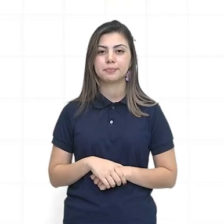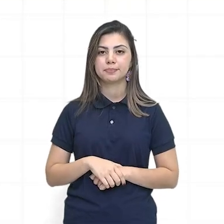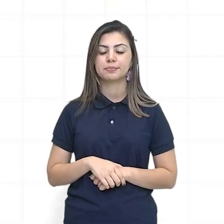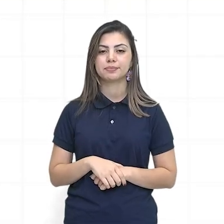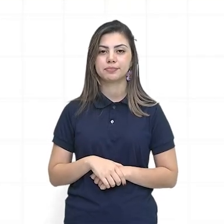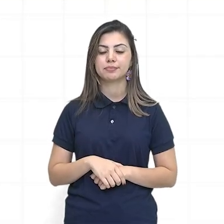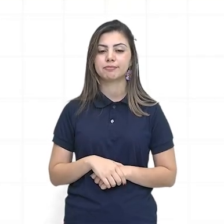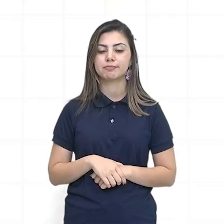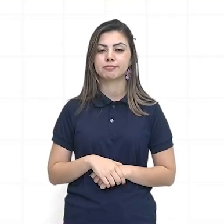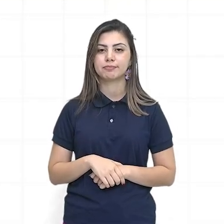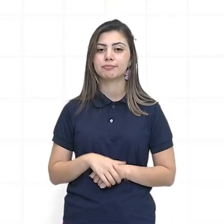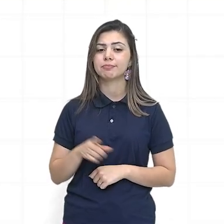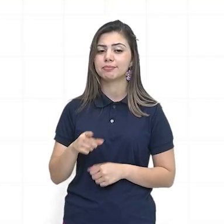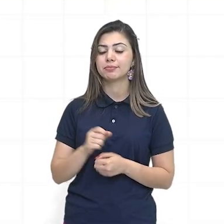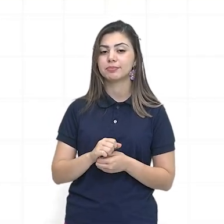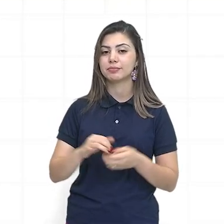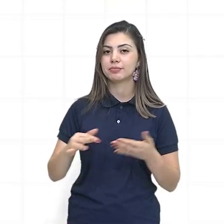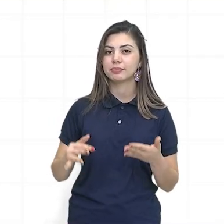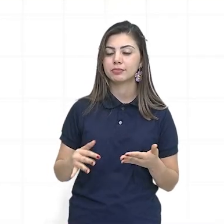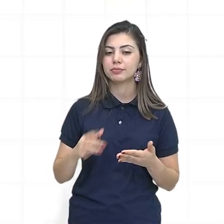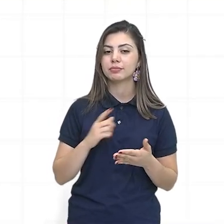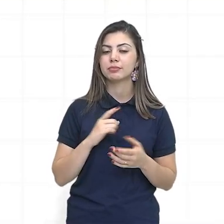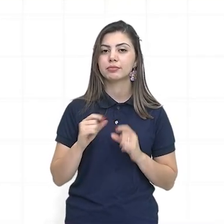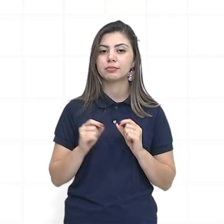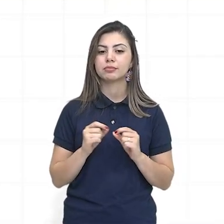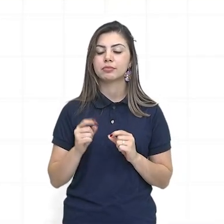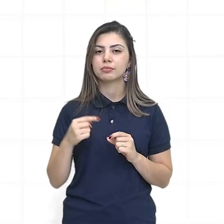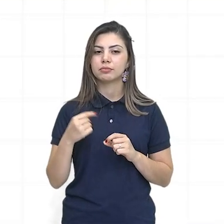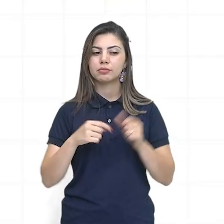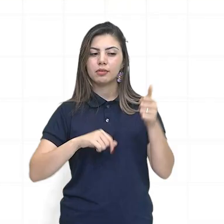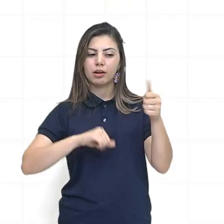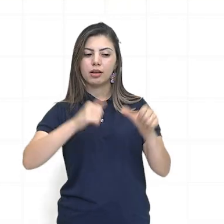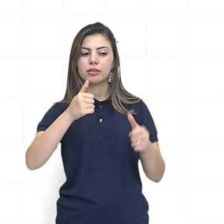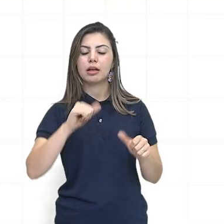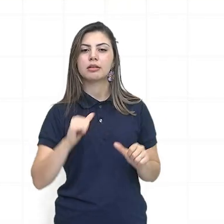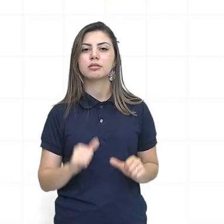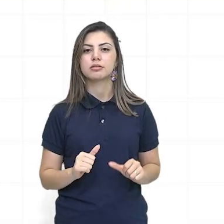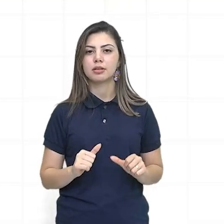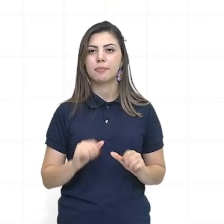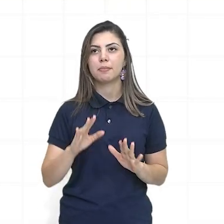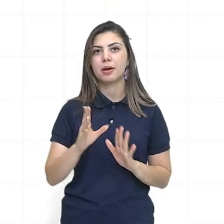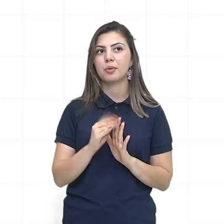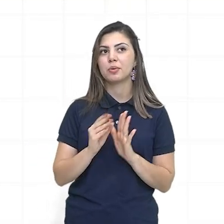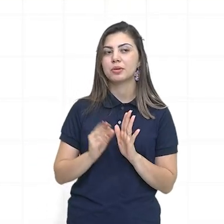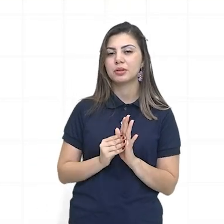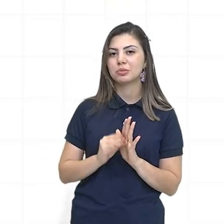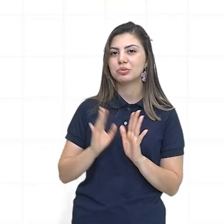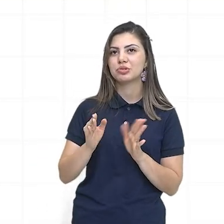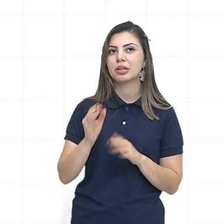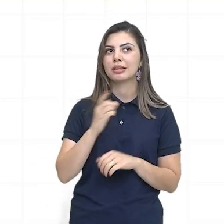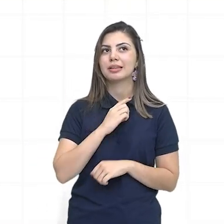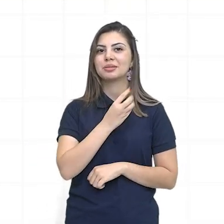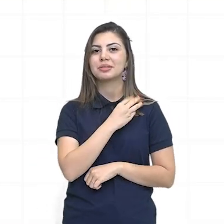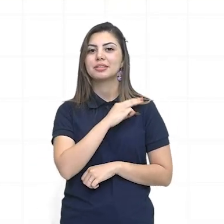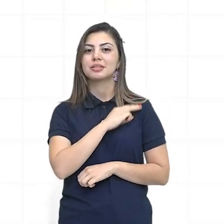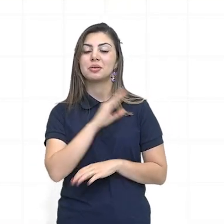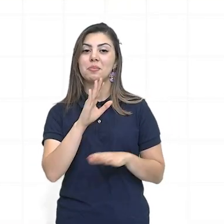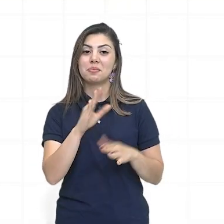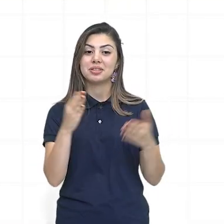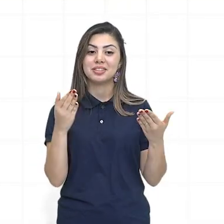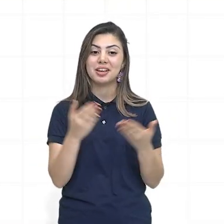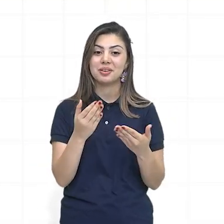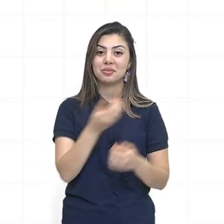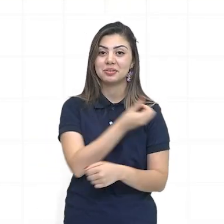é um tipo de problema que dá introdução ao estudo de análise combinatória, né? Que é conteúdo lá do ensino médio. Mas a gente